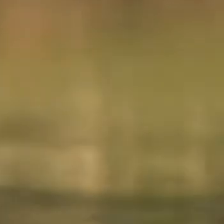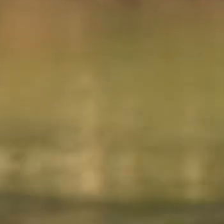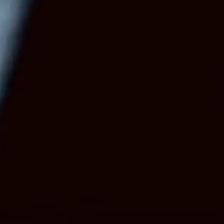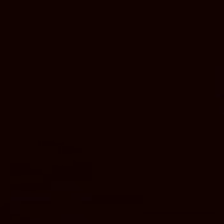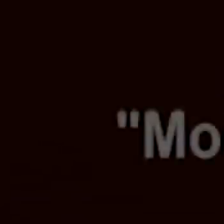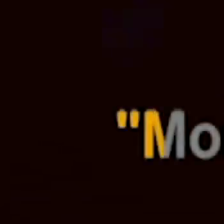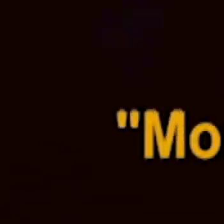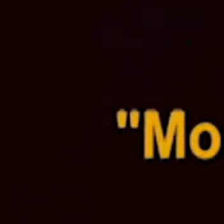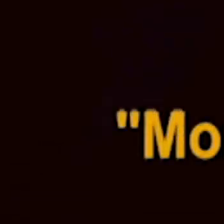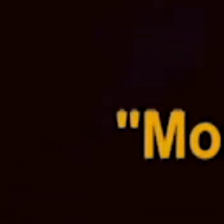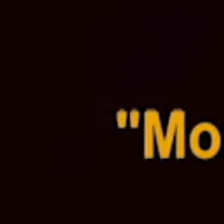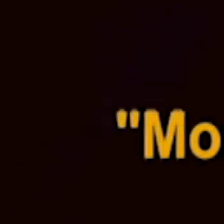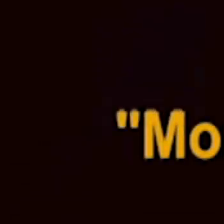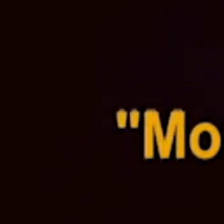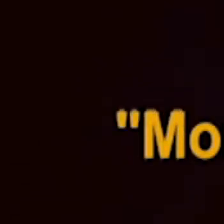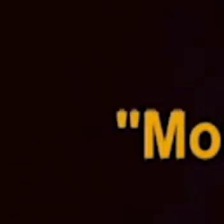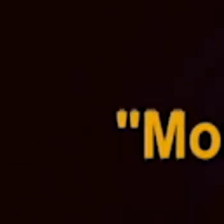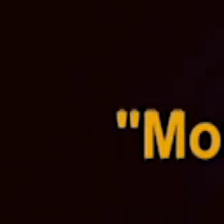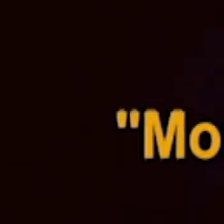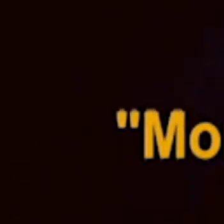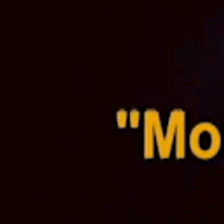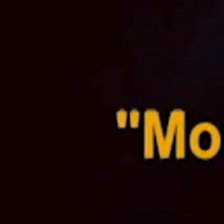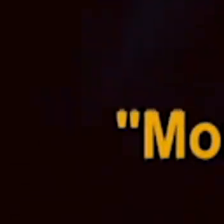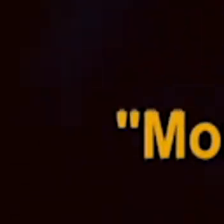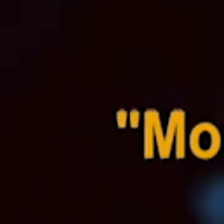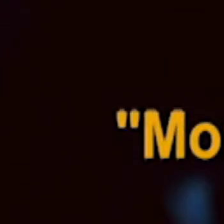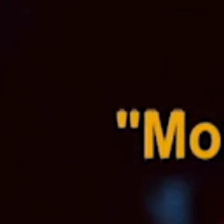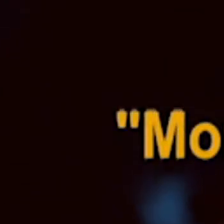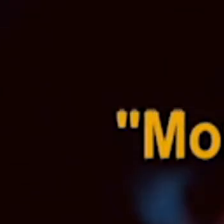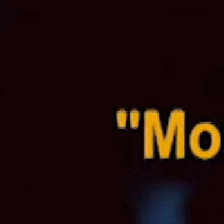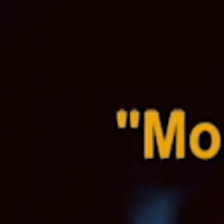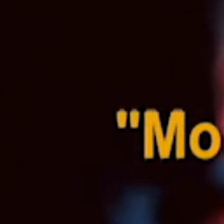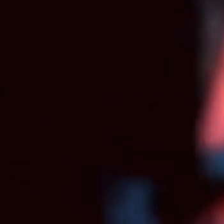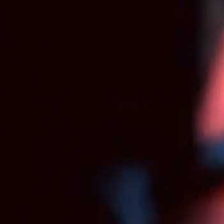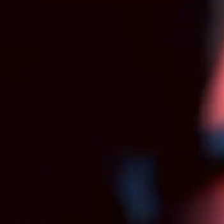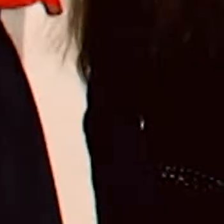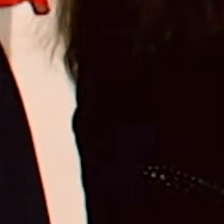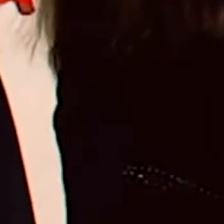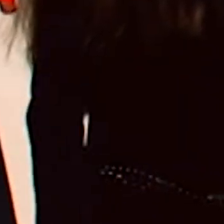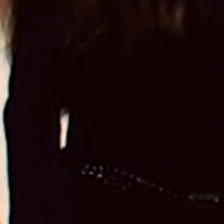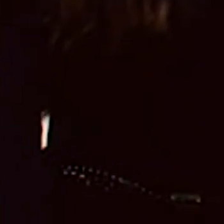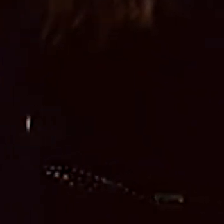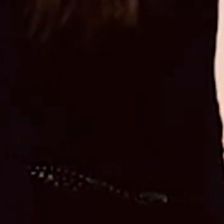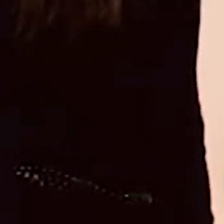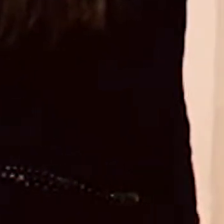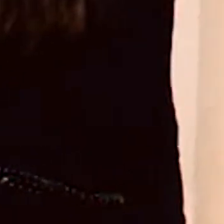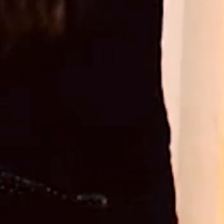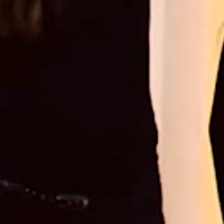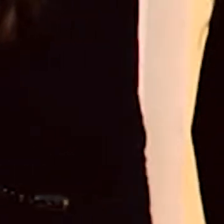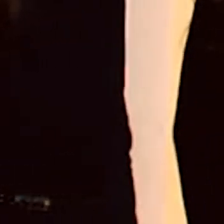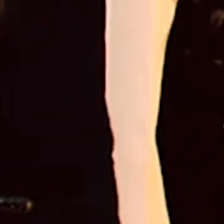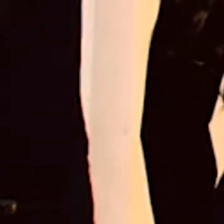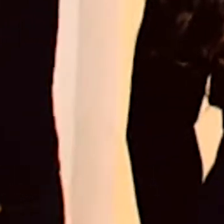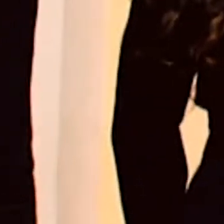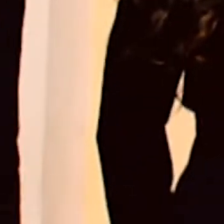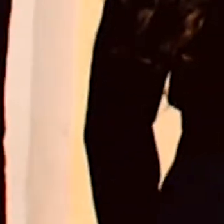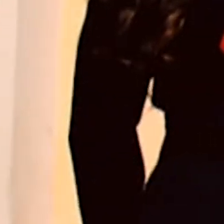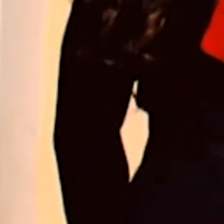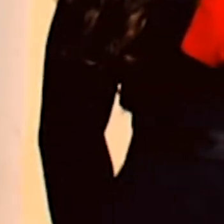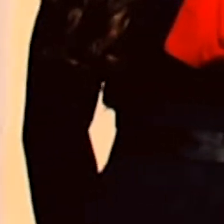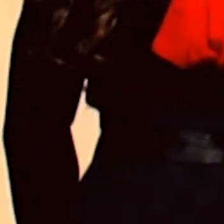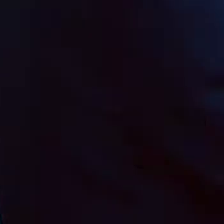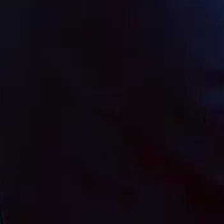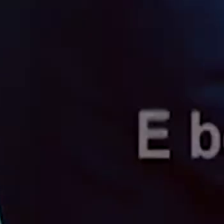paulista, morar no progresso do Portim, cidade em paz,